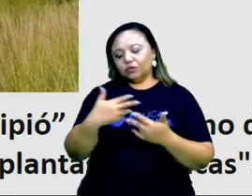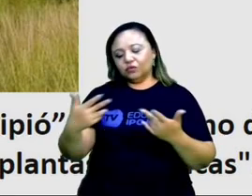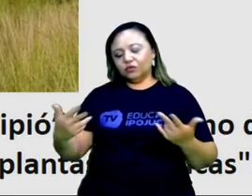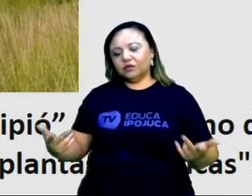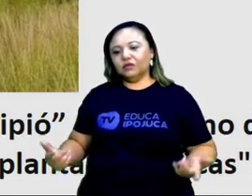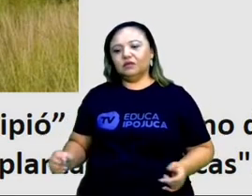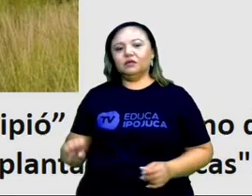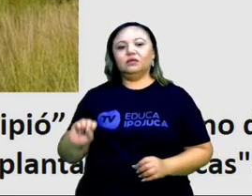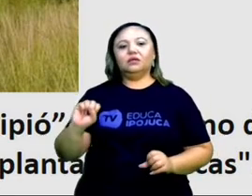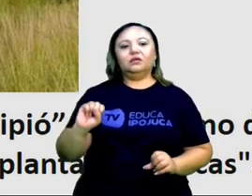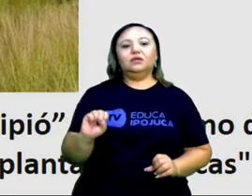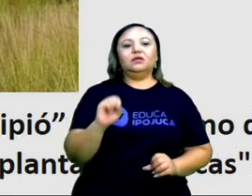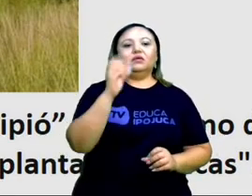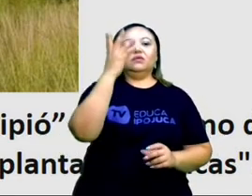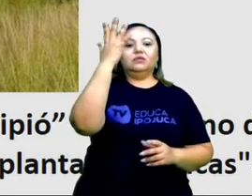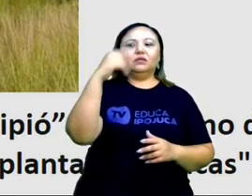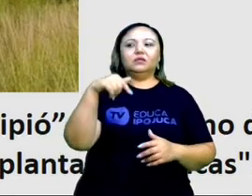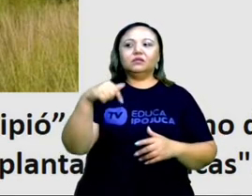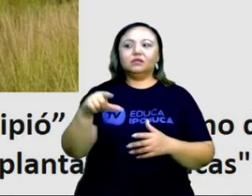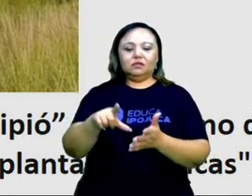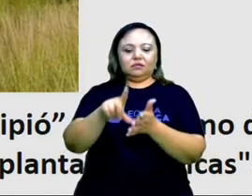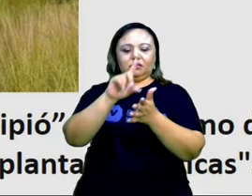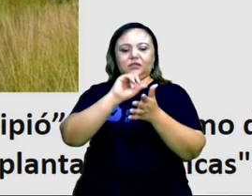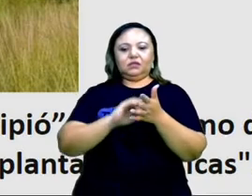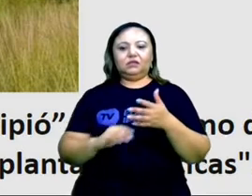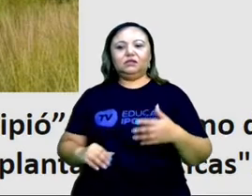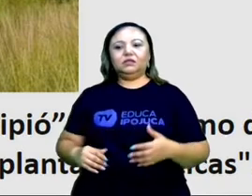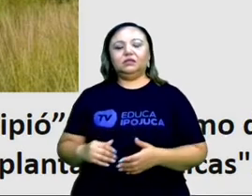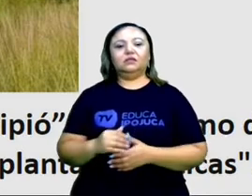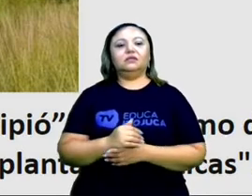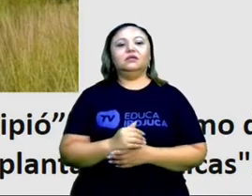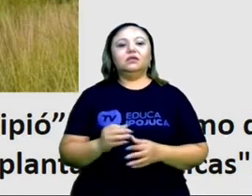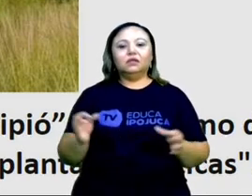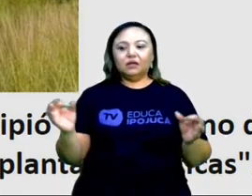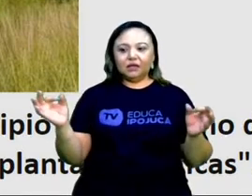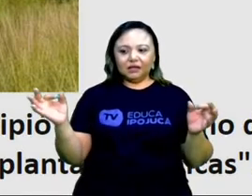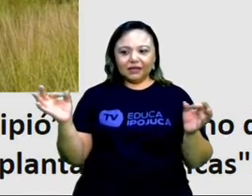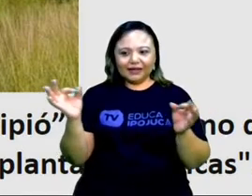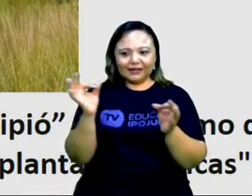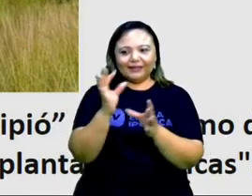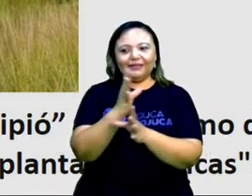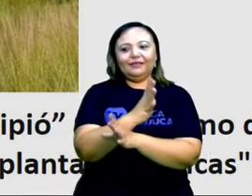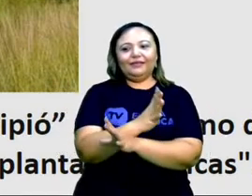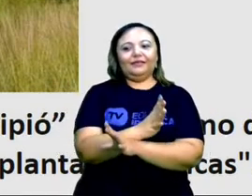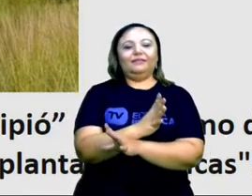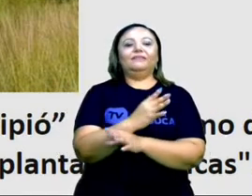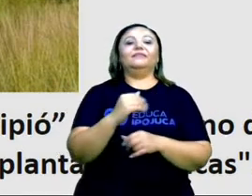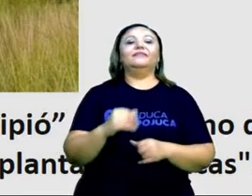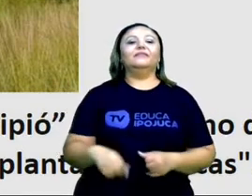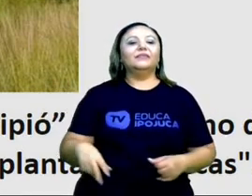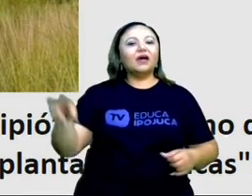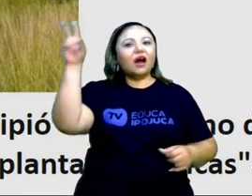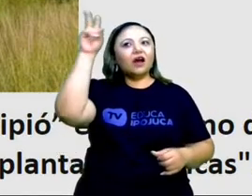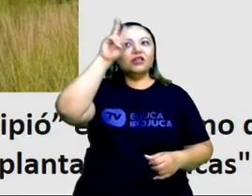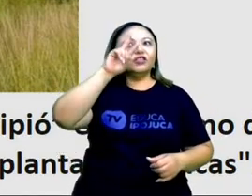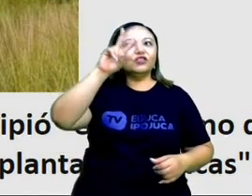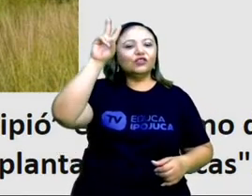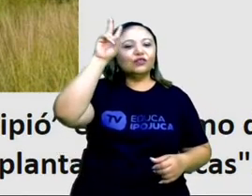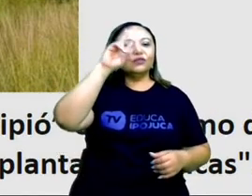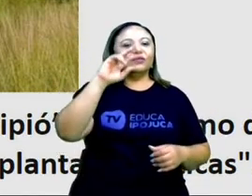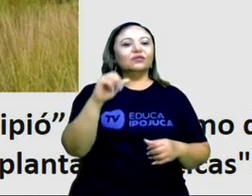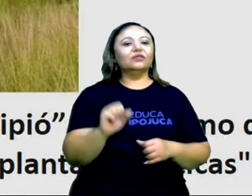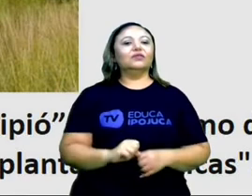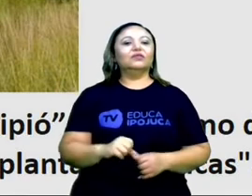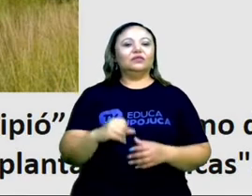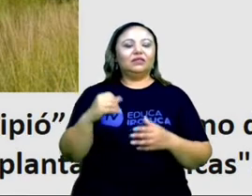que foram na formação da nossa cidade. Então, aqui nós concluímos esses marcos